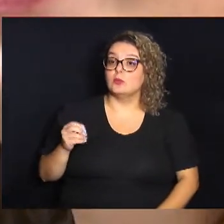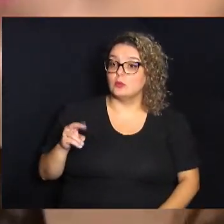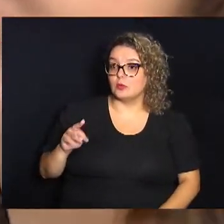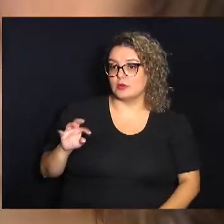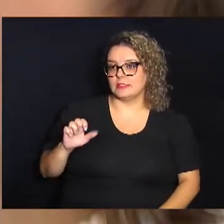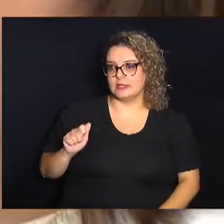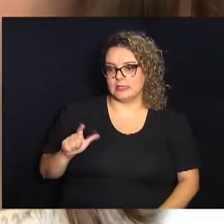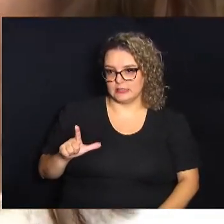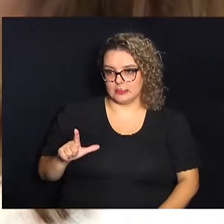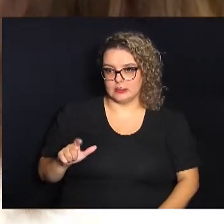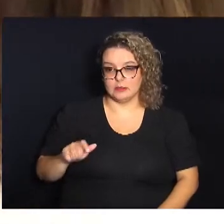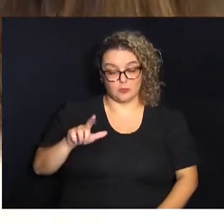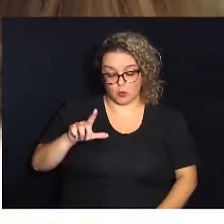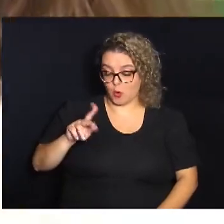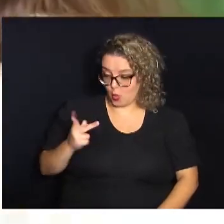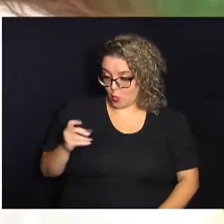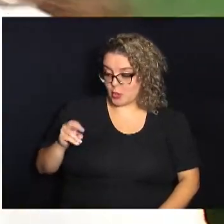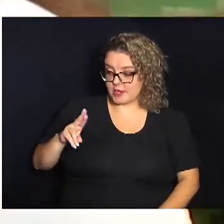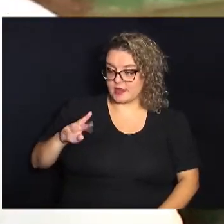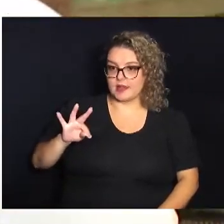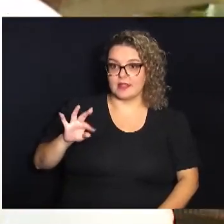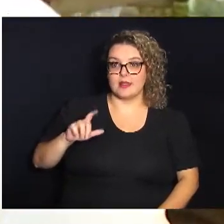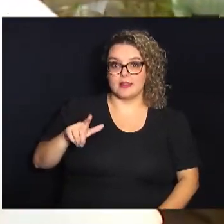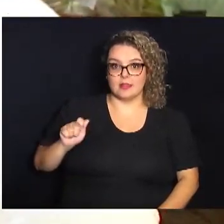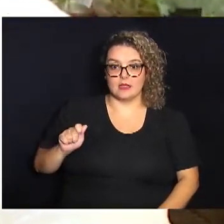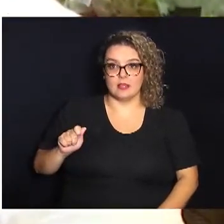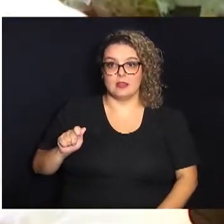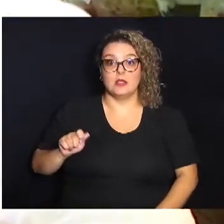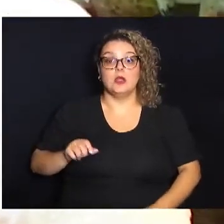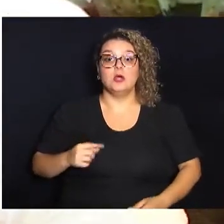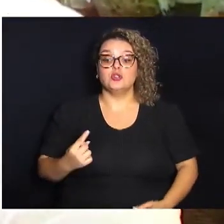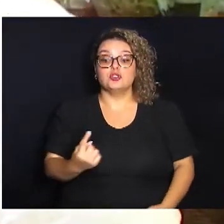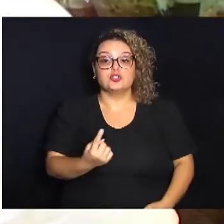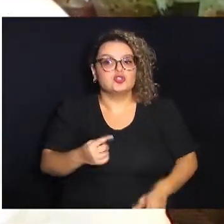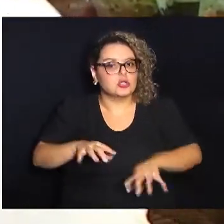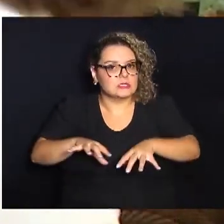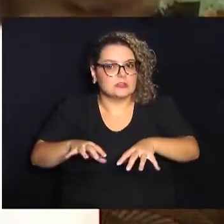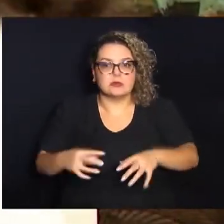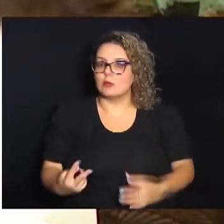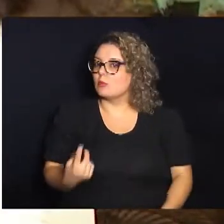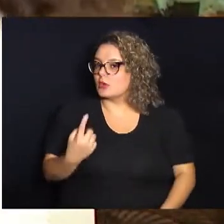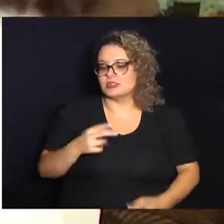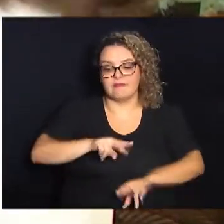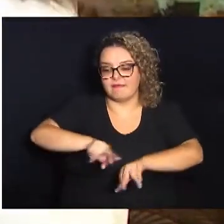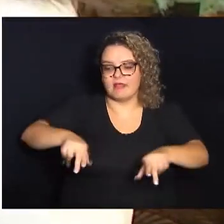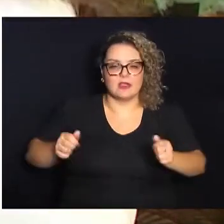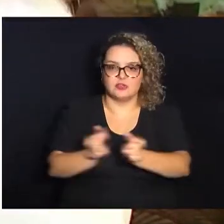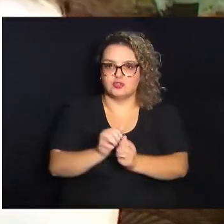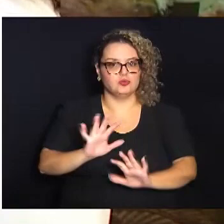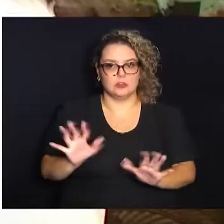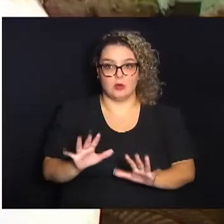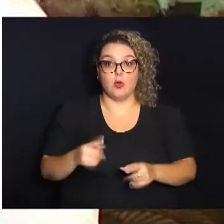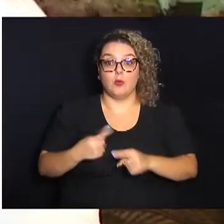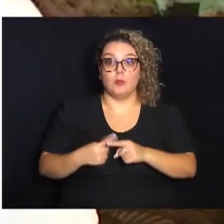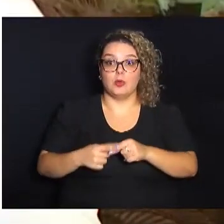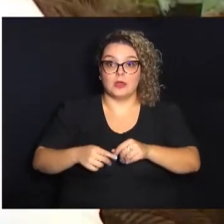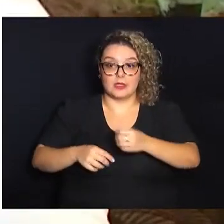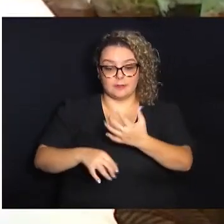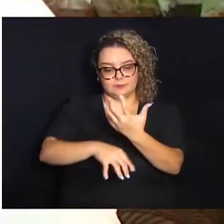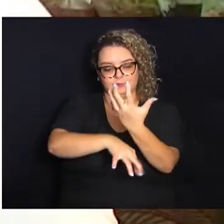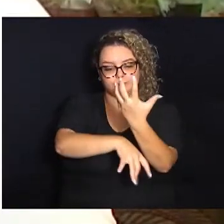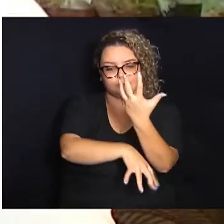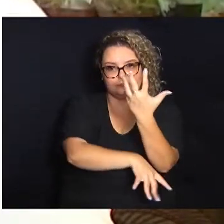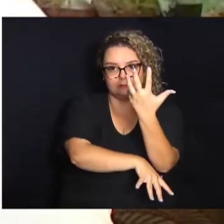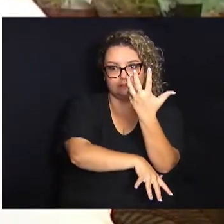plante isolado. Não pode estar em contato, né, numa mesma floreira. Porque as raízes do hortelã são